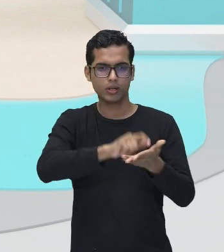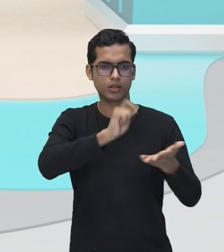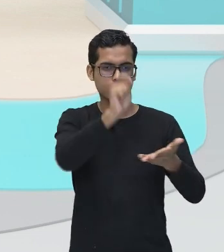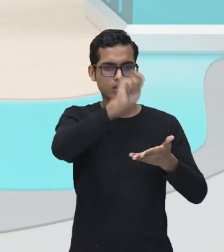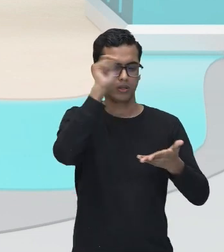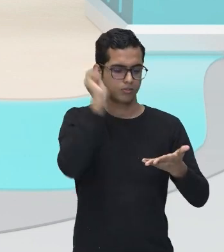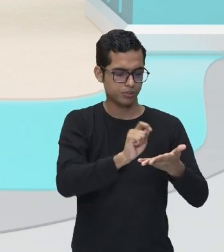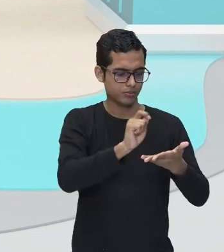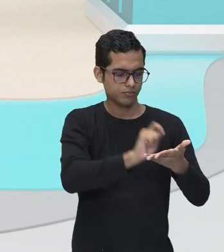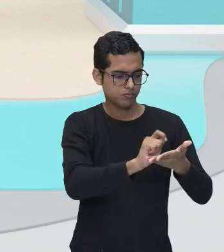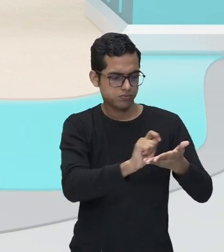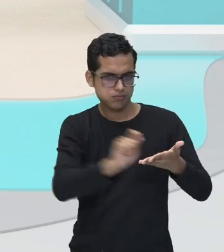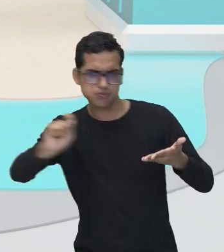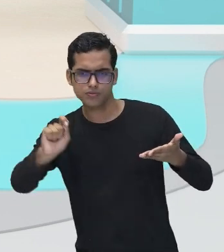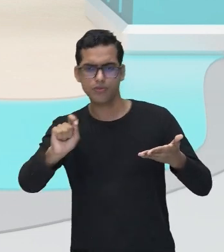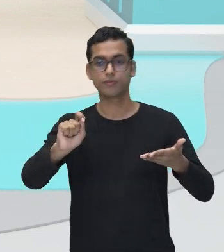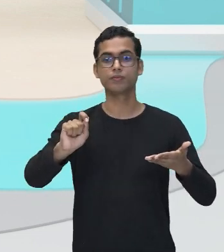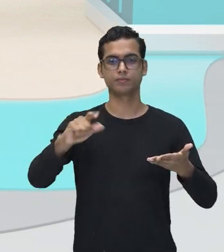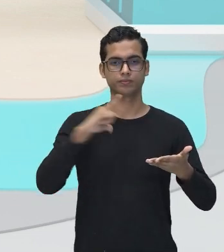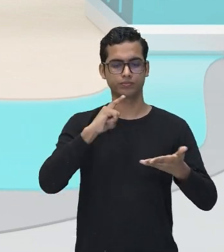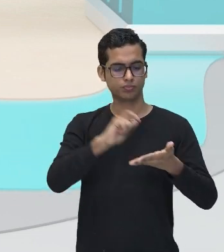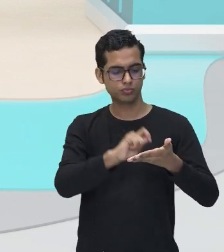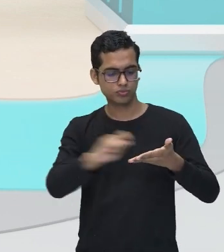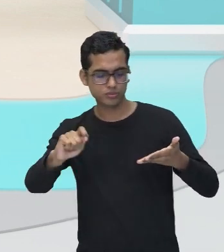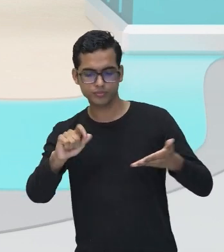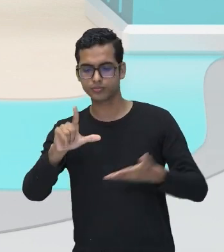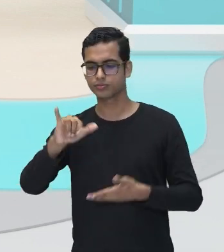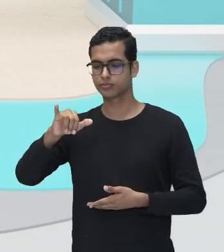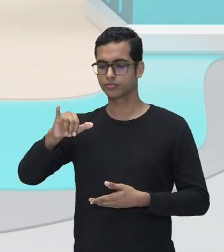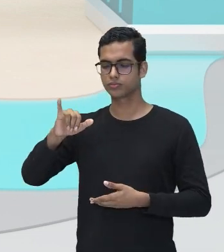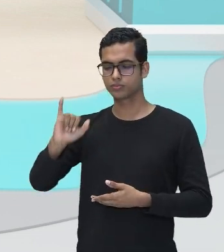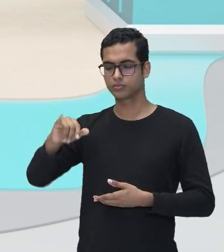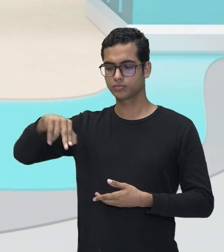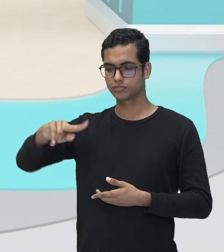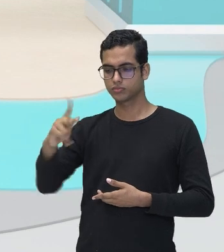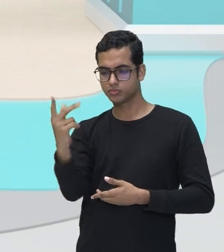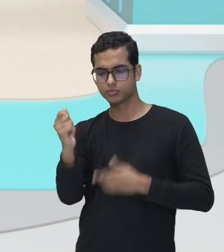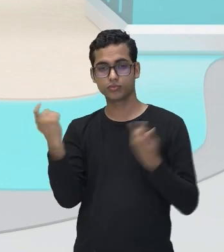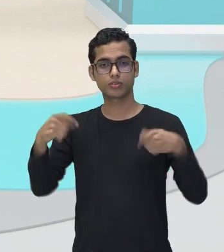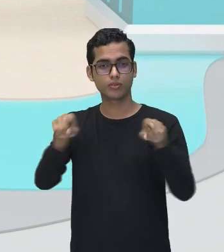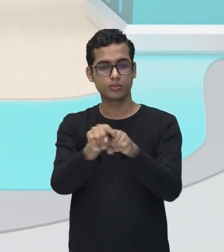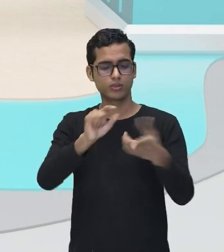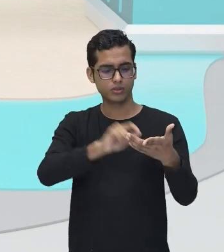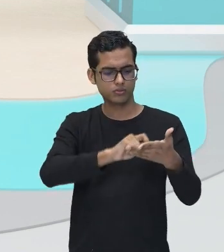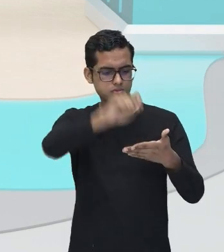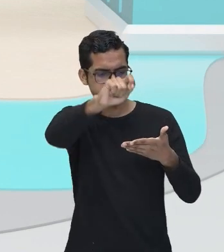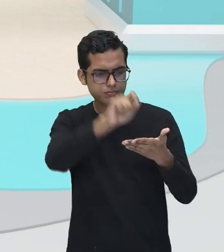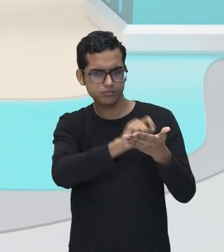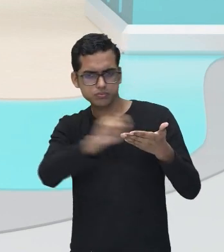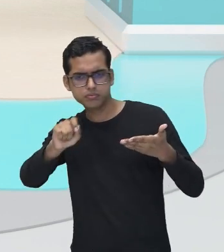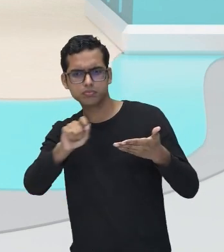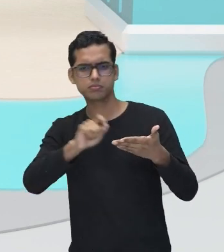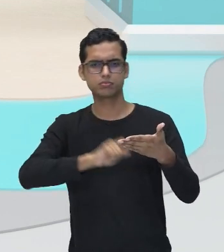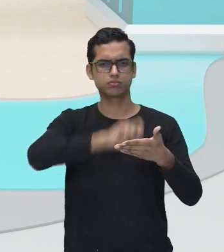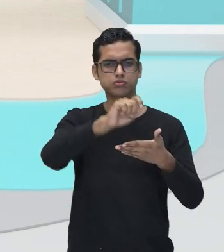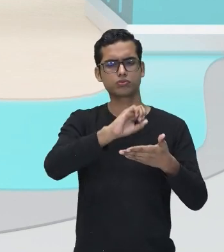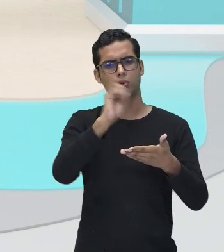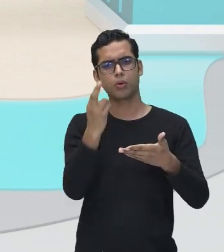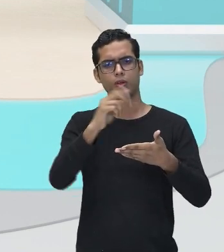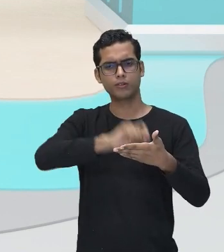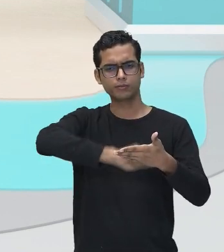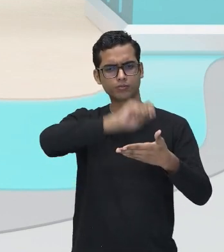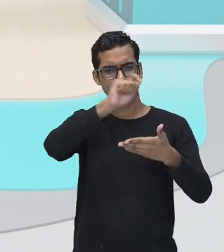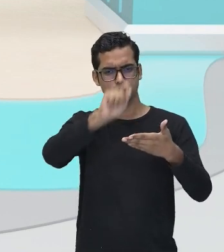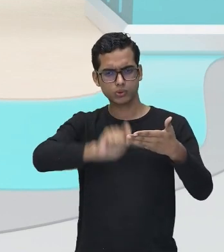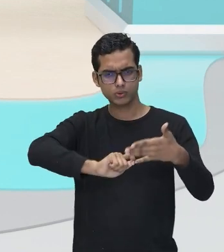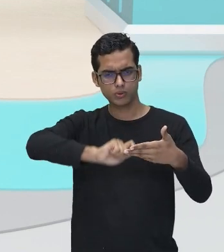esse ponto, ou seja, surge uma linha. E essa linha ela pode ser vertical, pode ser horizontal e pode ser